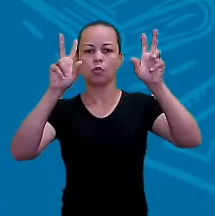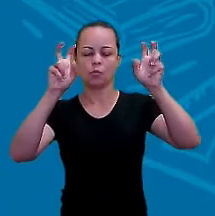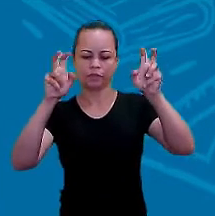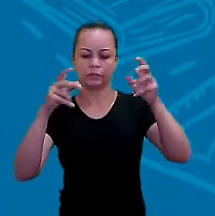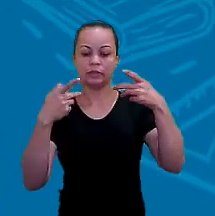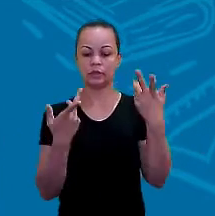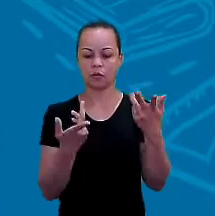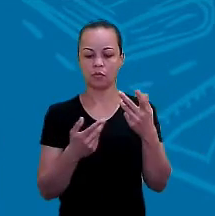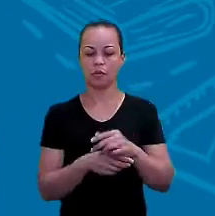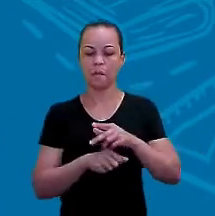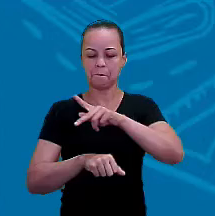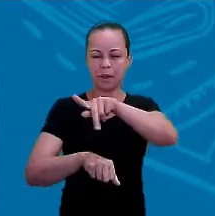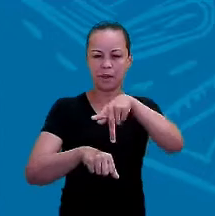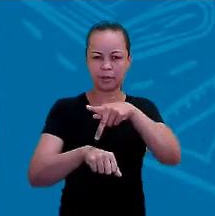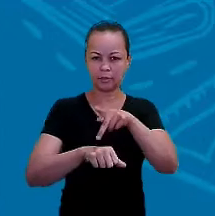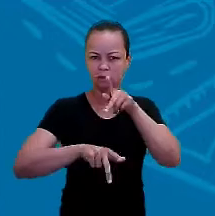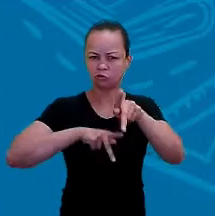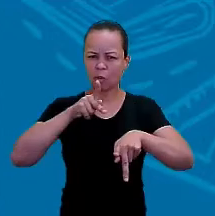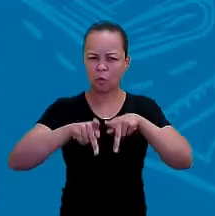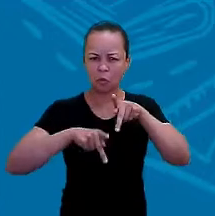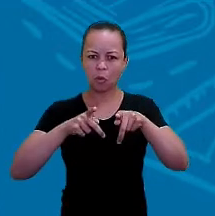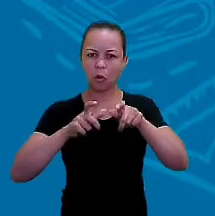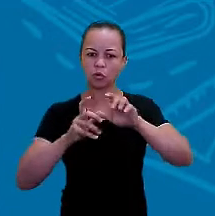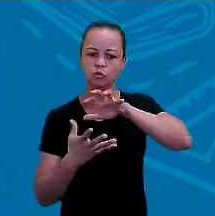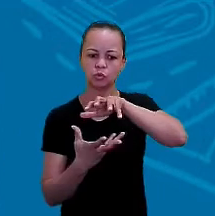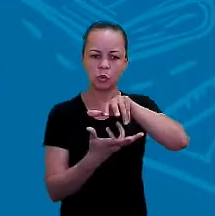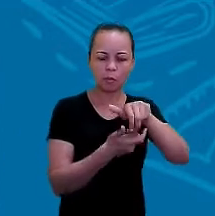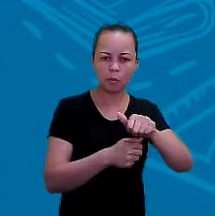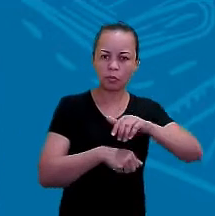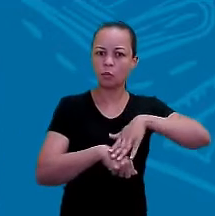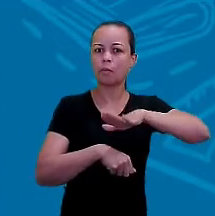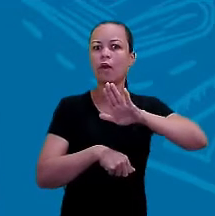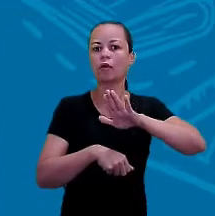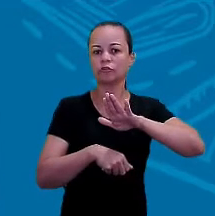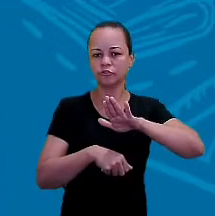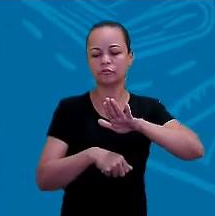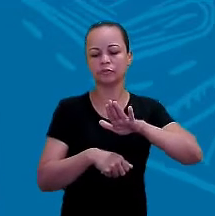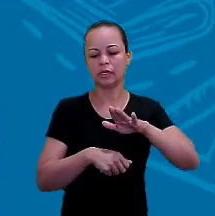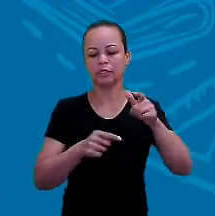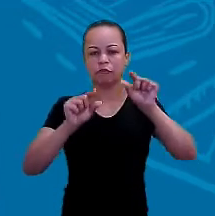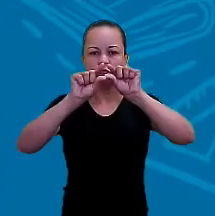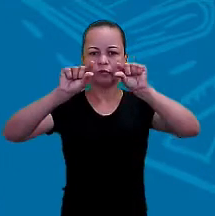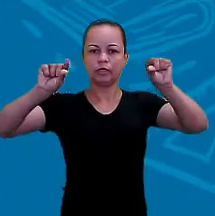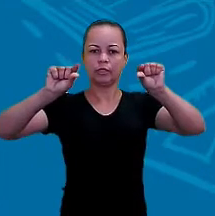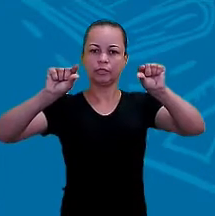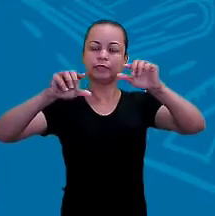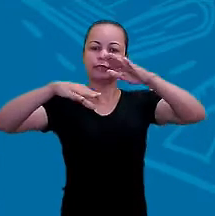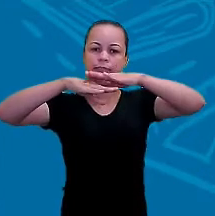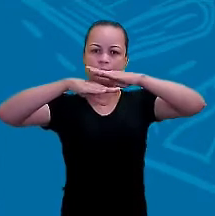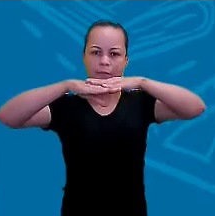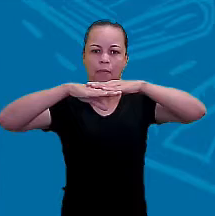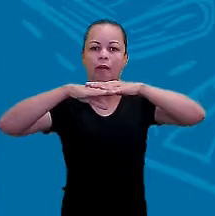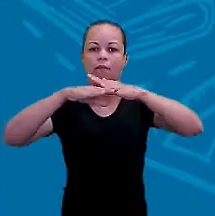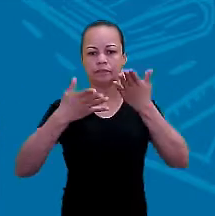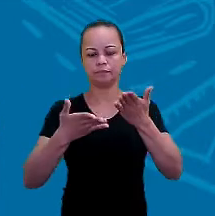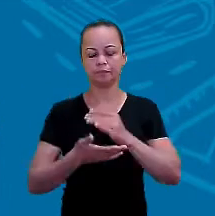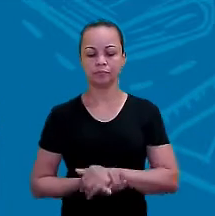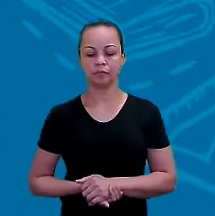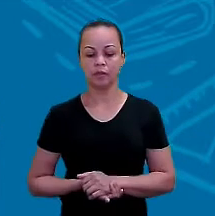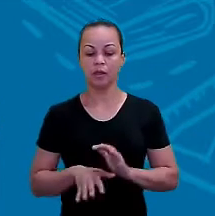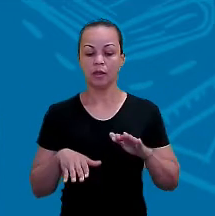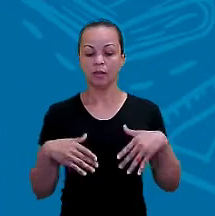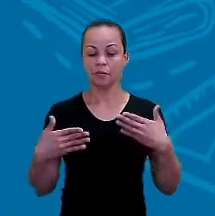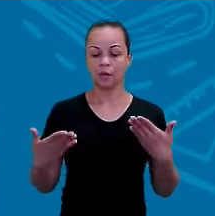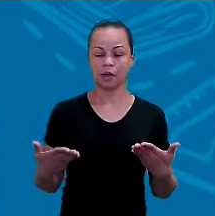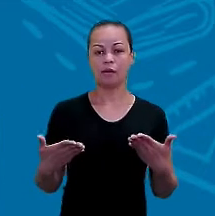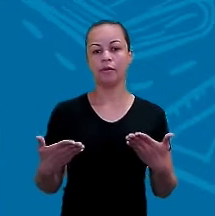mais populosos no mundo, que fica lá em cima, como todo título fica, né? Sempre fica em cima, tá? E aí a gente,